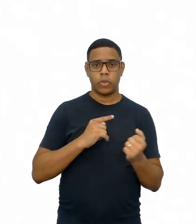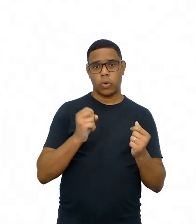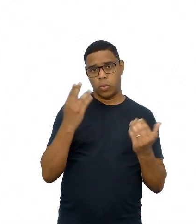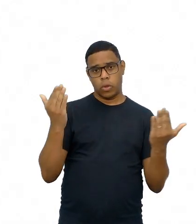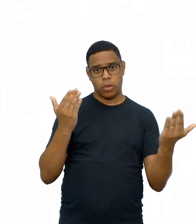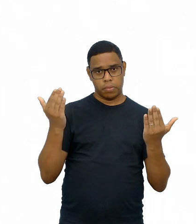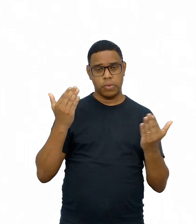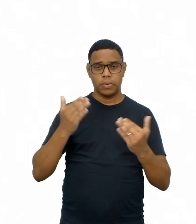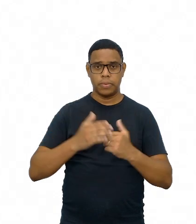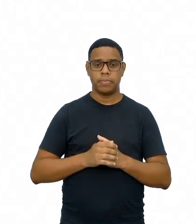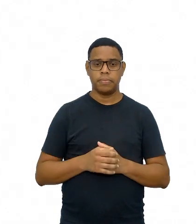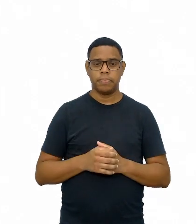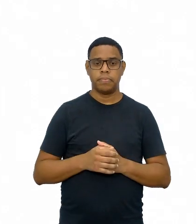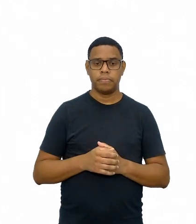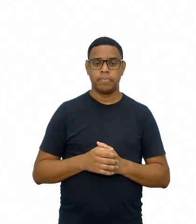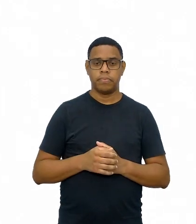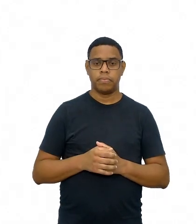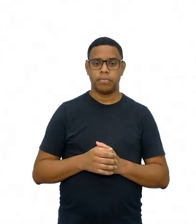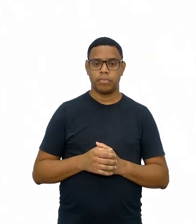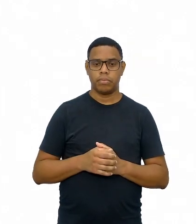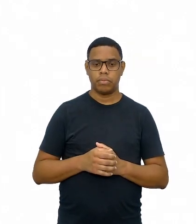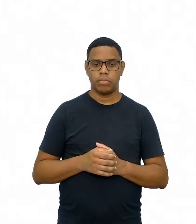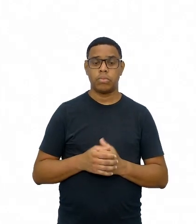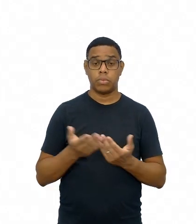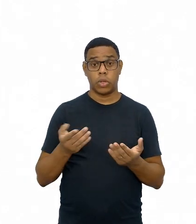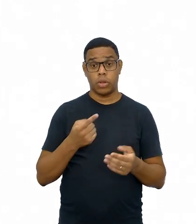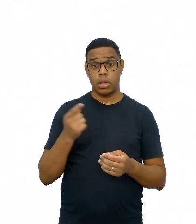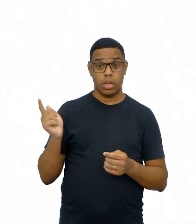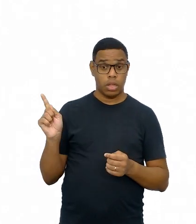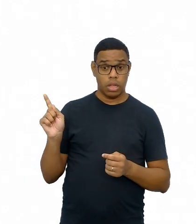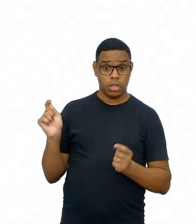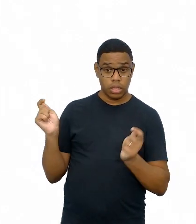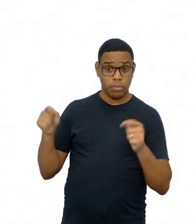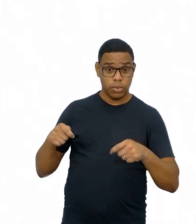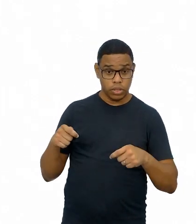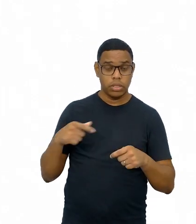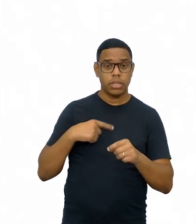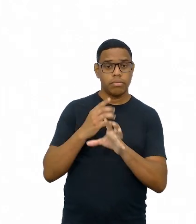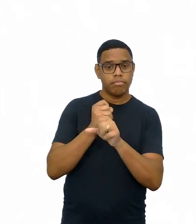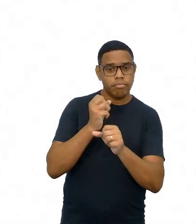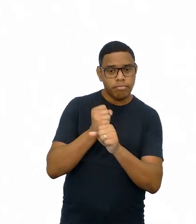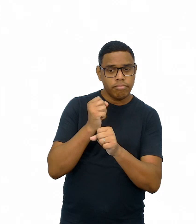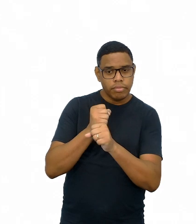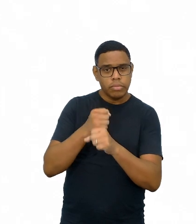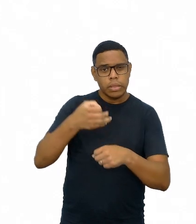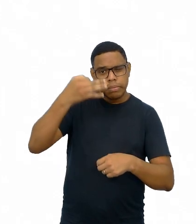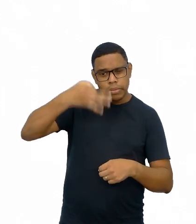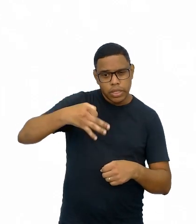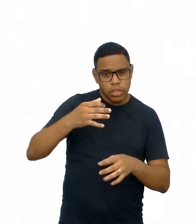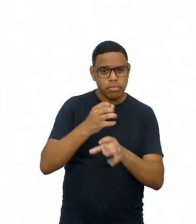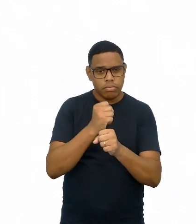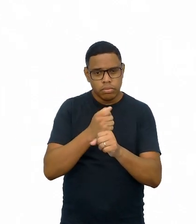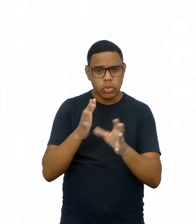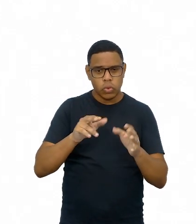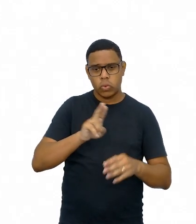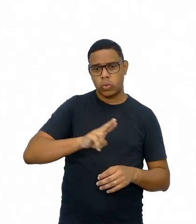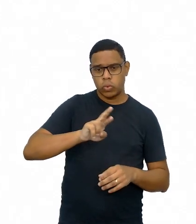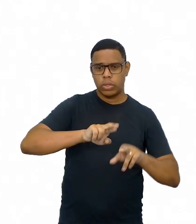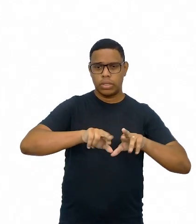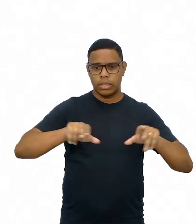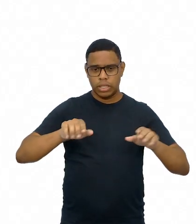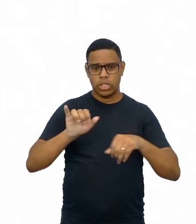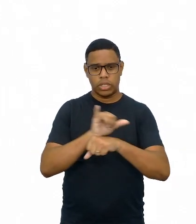comparação, né, então, nessa habilidade aqui, que é contar de maneira exata ou aproximada, utilizando